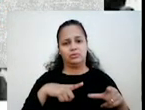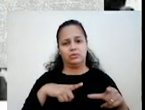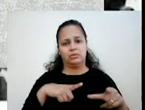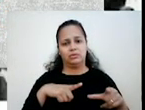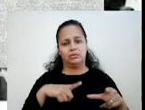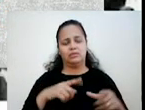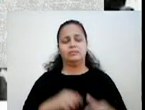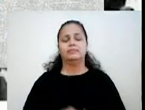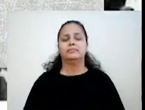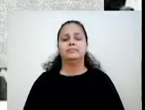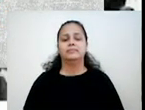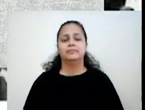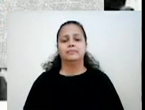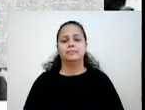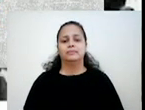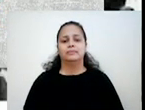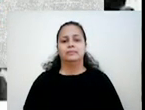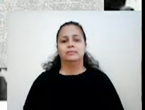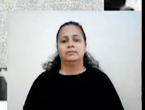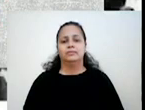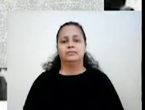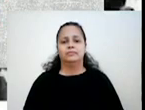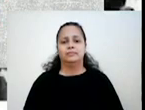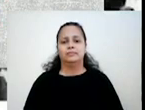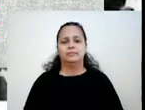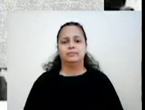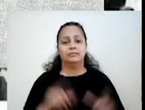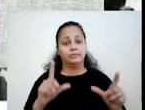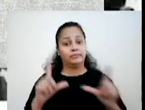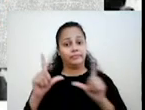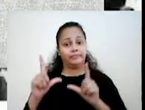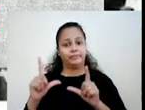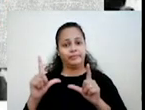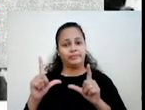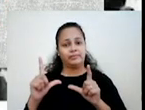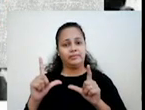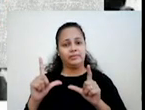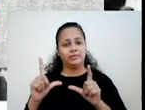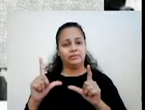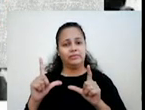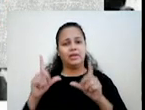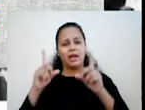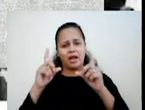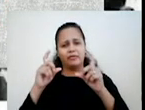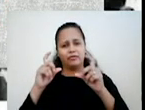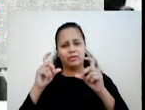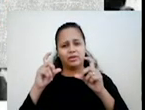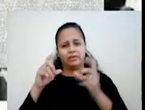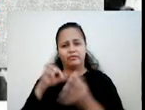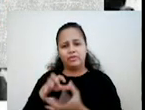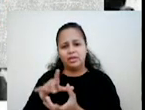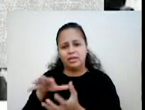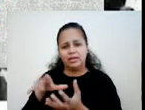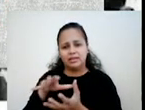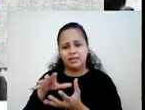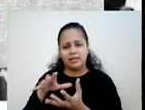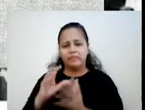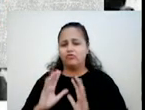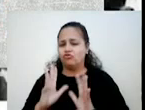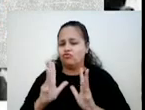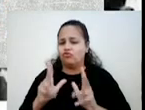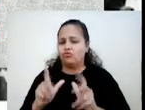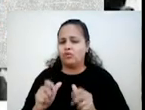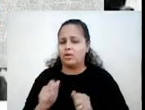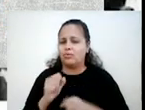pelo menos parte deles. Aqui atrás, né, vocês podem ver uma das fotografias dessa greve geral